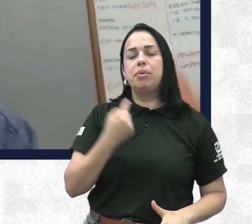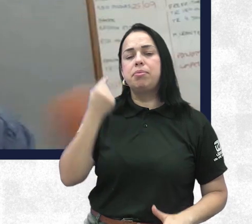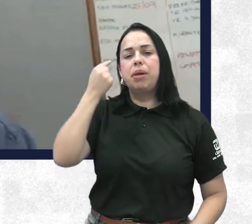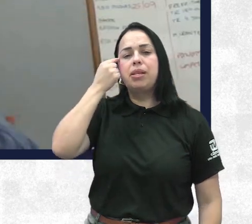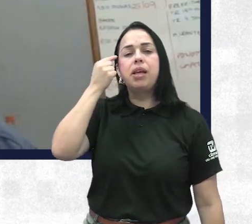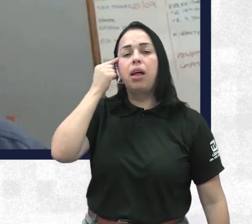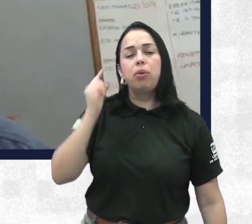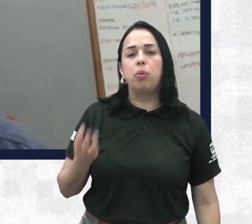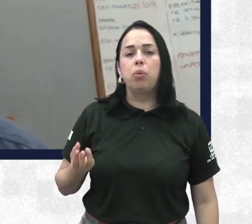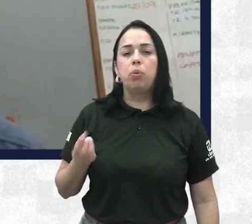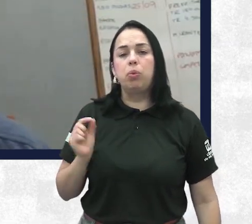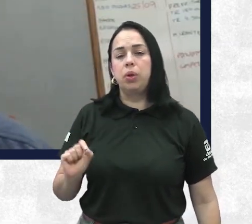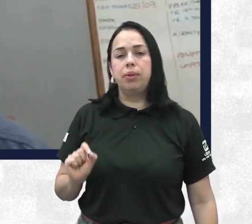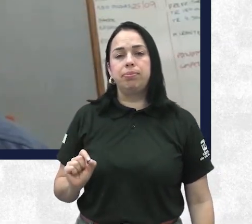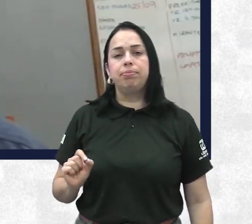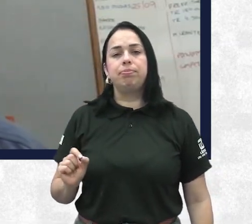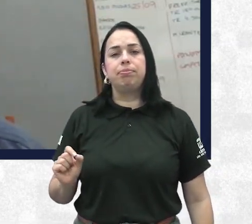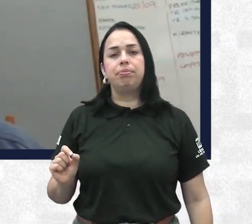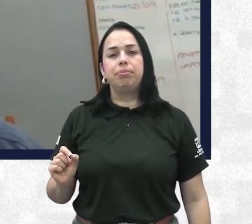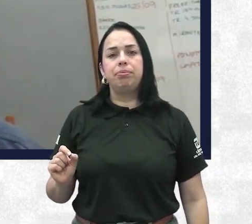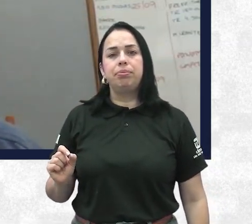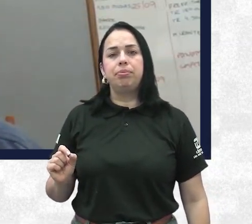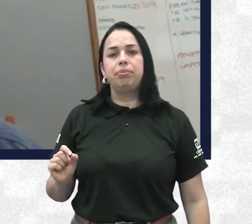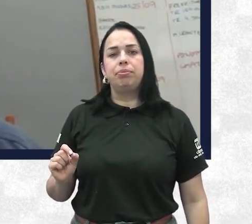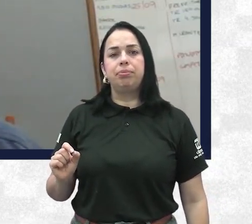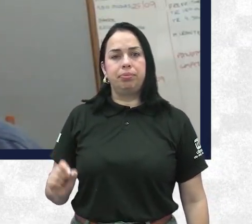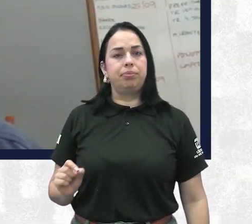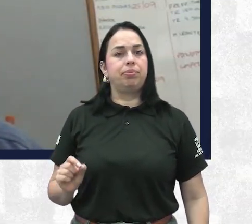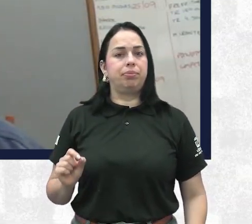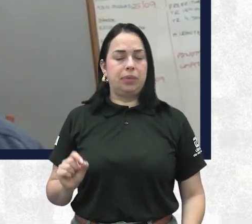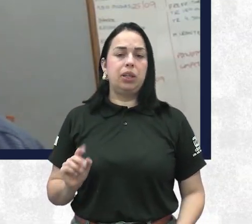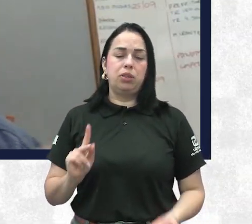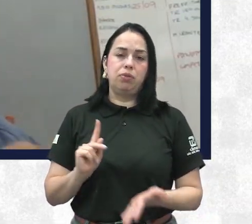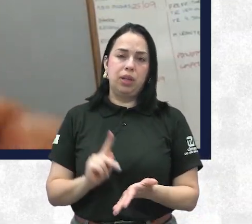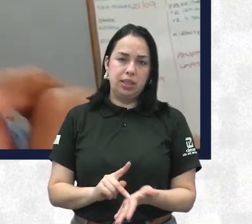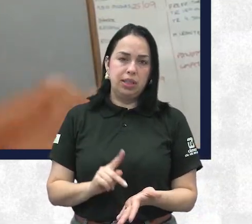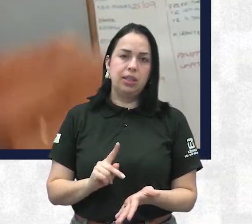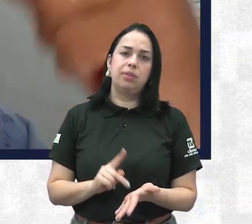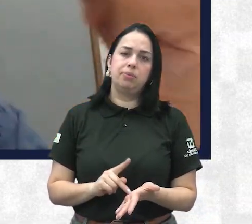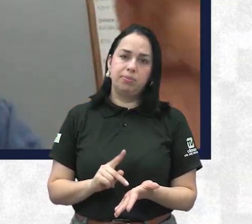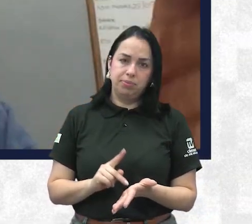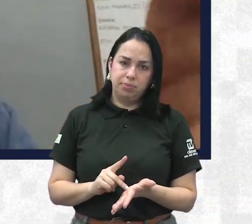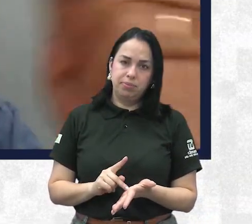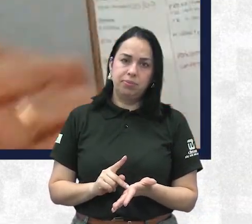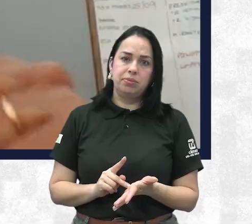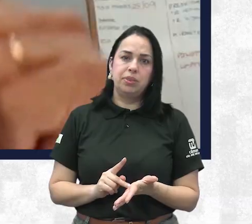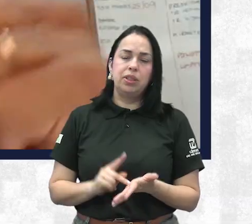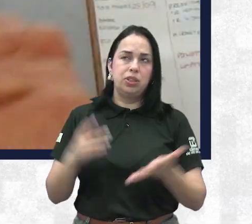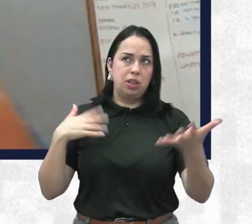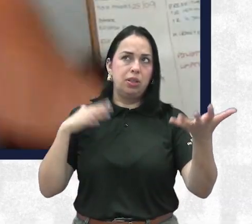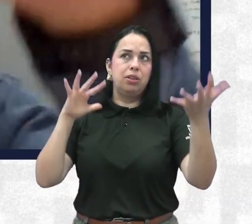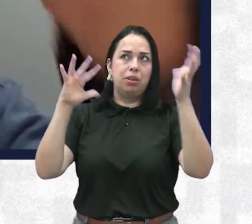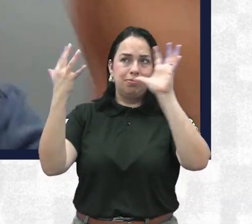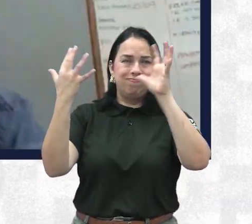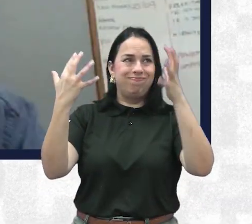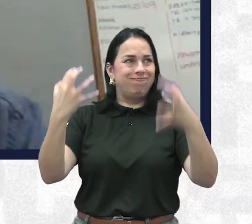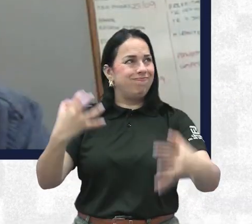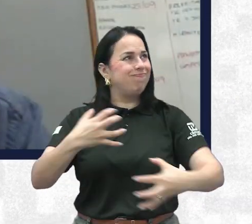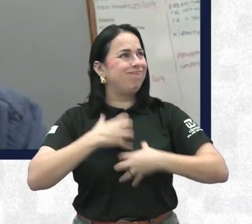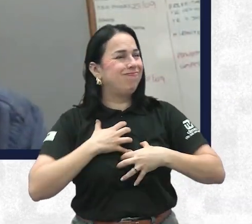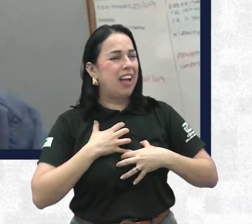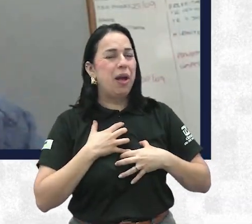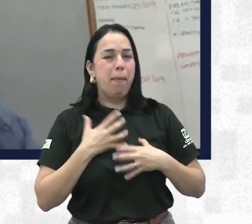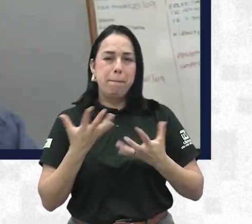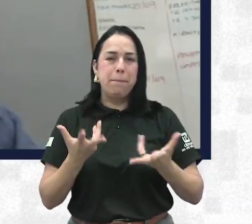tem posto, né? Que é algo que realmente a gente já sente o